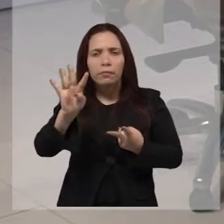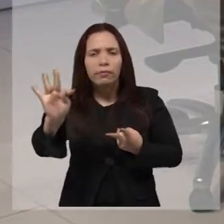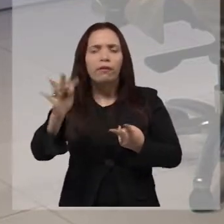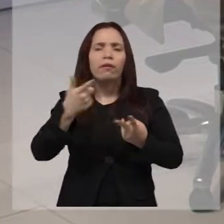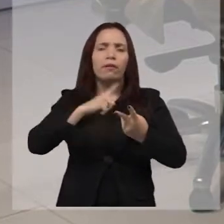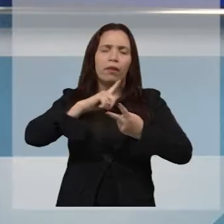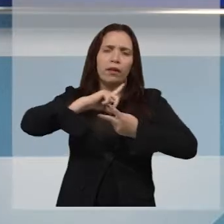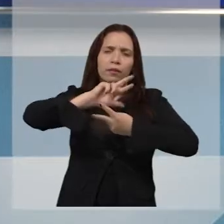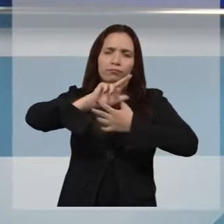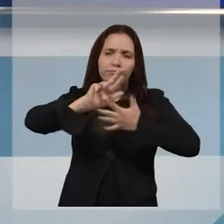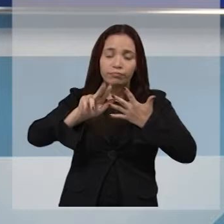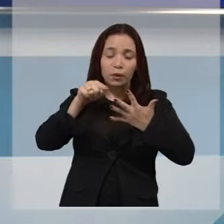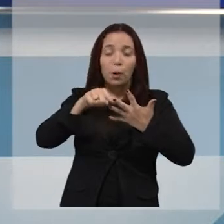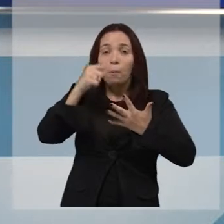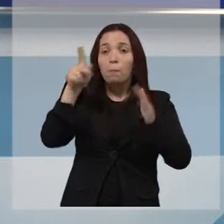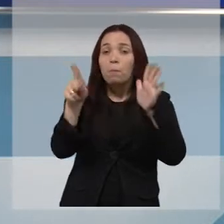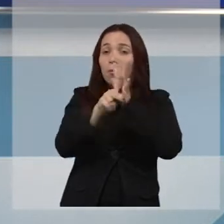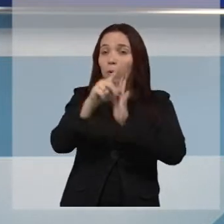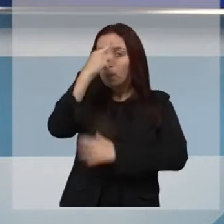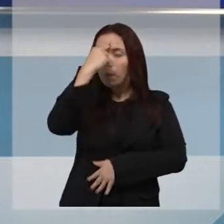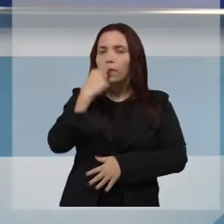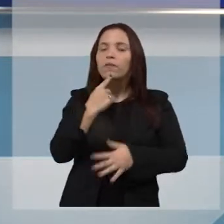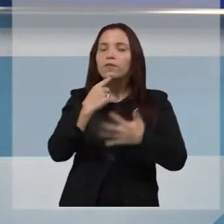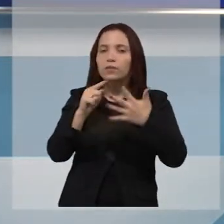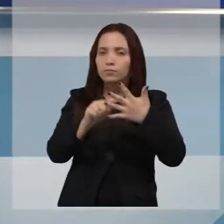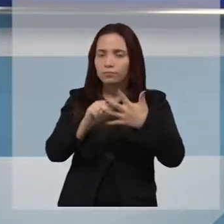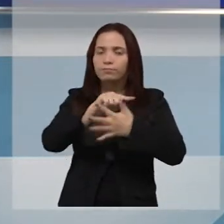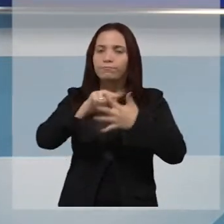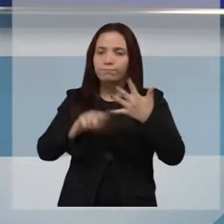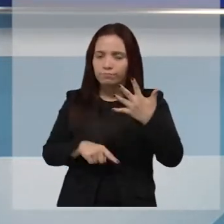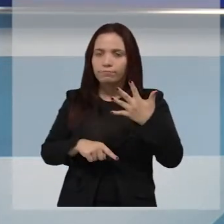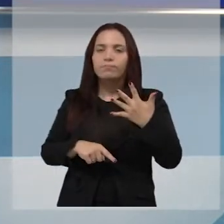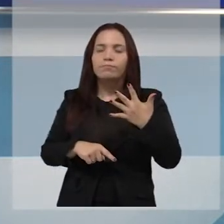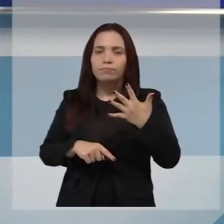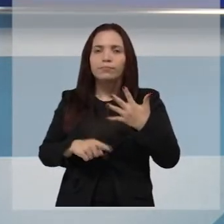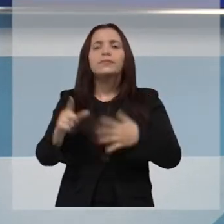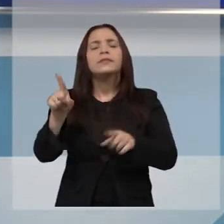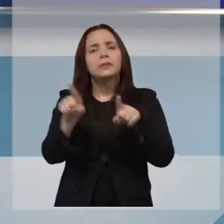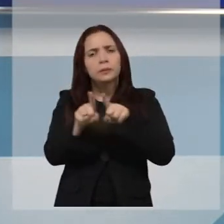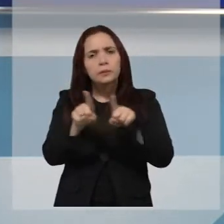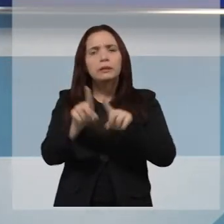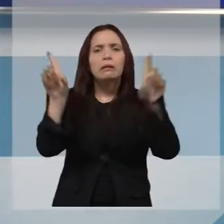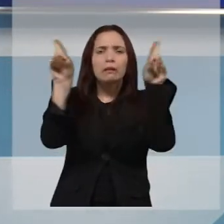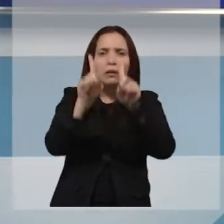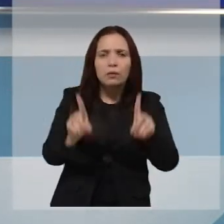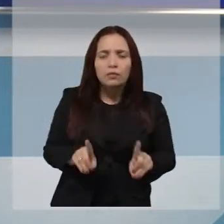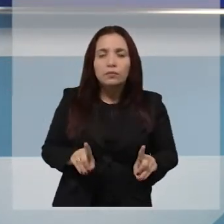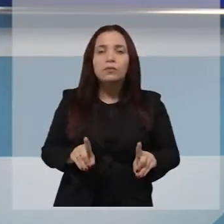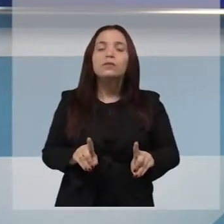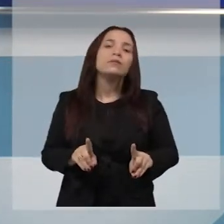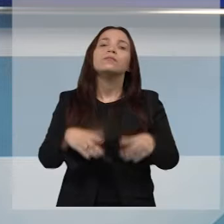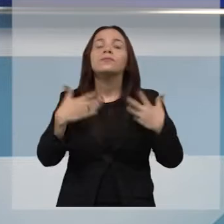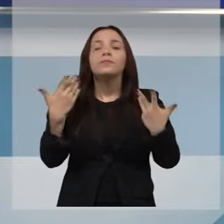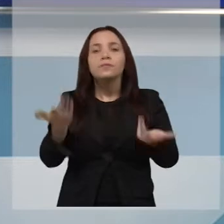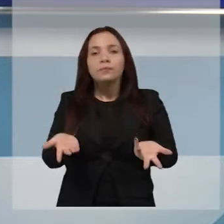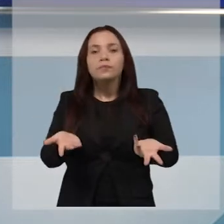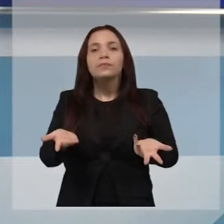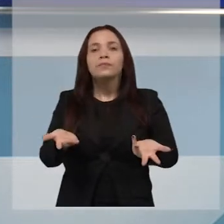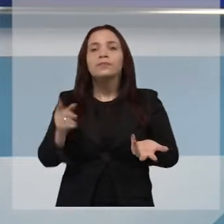comunidade toda, mas são as pessoas também, quer dizer, deficientes. Mas então,